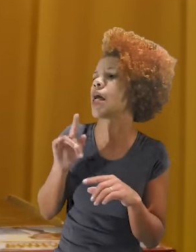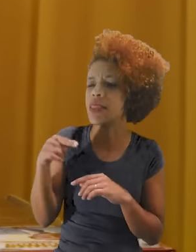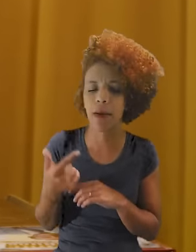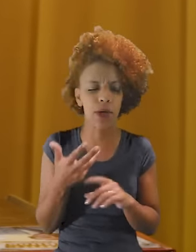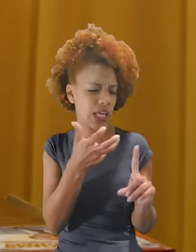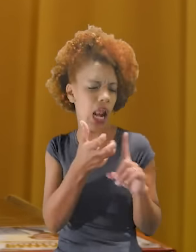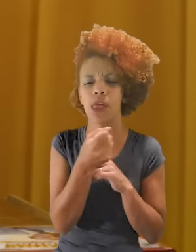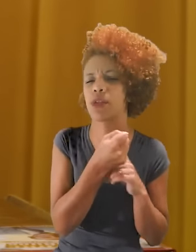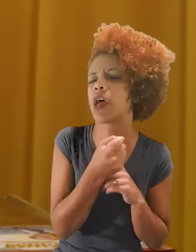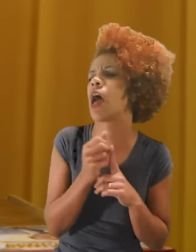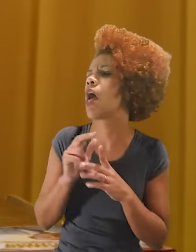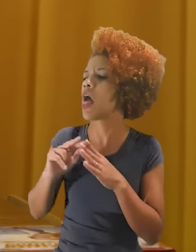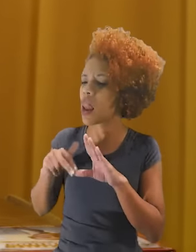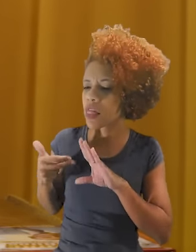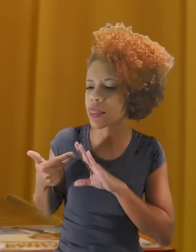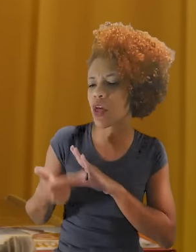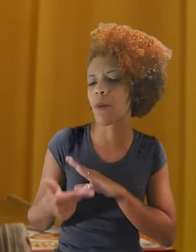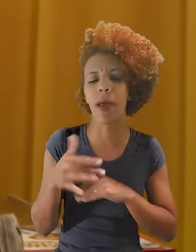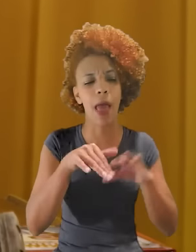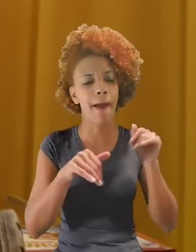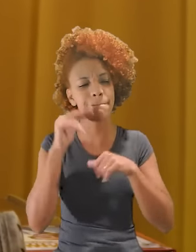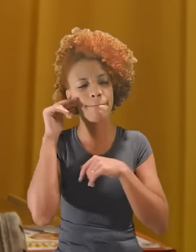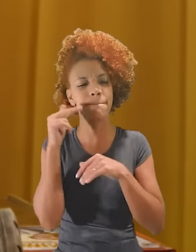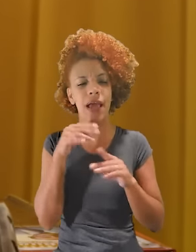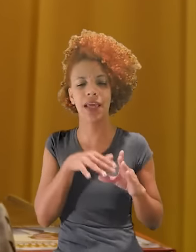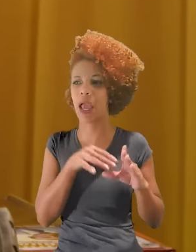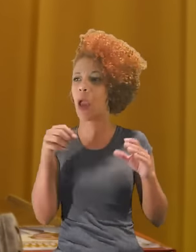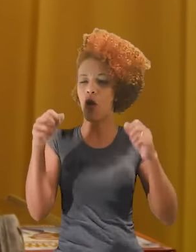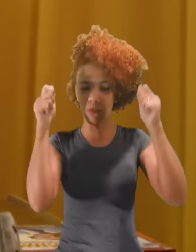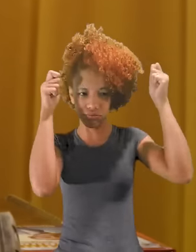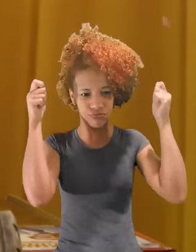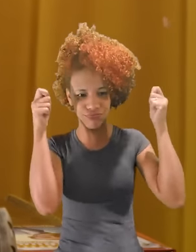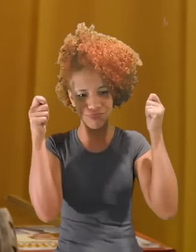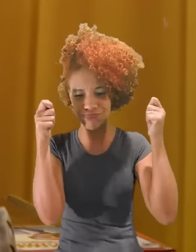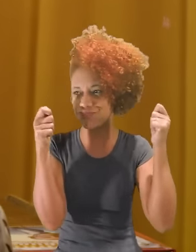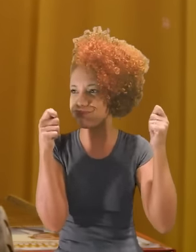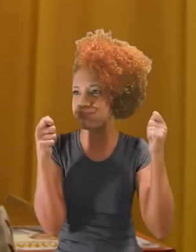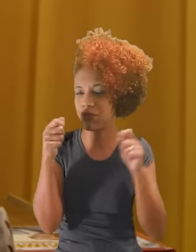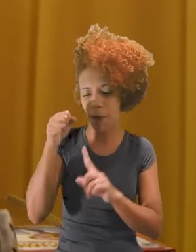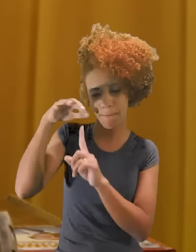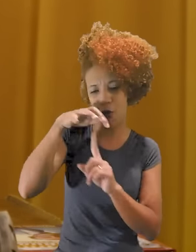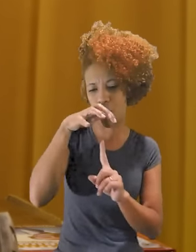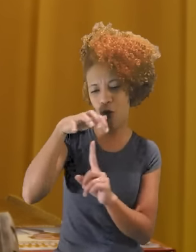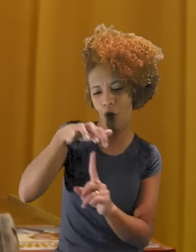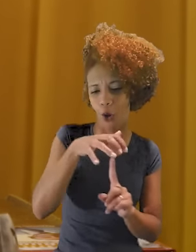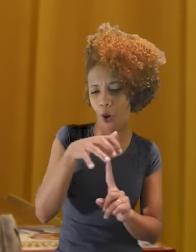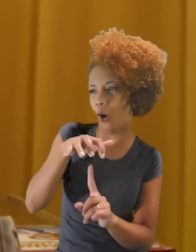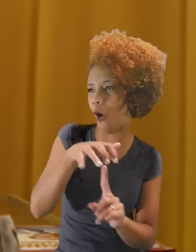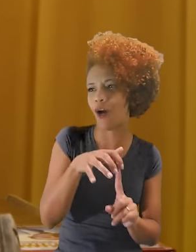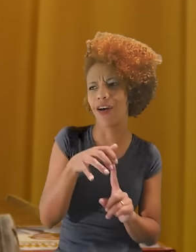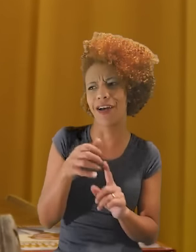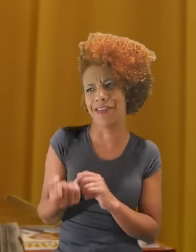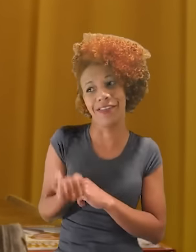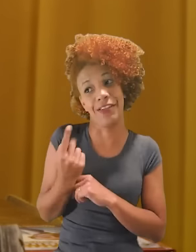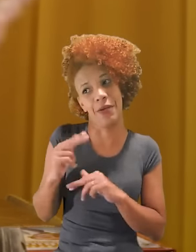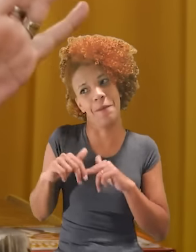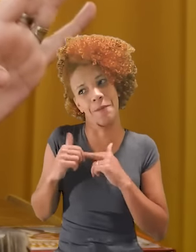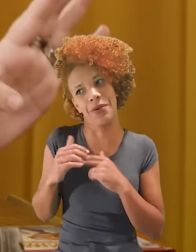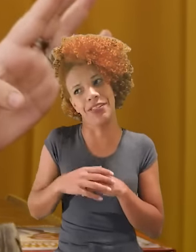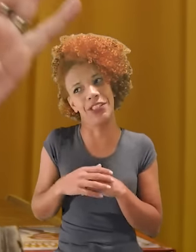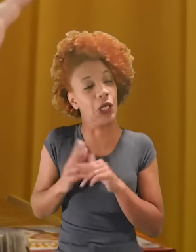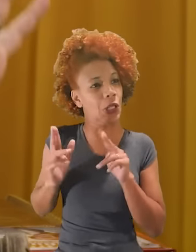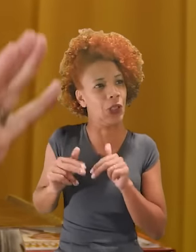agarra ela. Aí ela derruba ele do avião, ele pega as calcinhas dela, ele puxa as calcinhas, fica tipo um paraquedas, tá ligado? A calcinha da Minnie. É muito bizarro aquele desenho. Tanto que por isso que